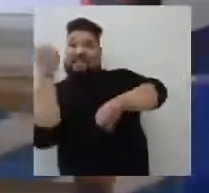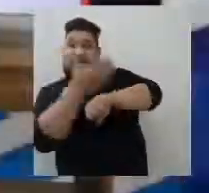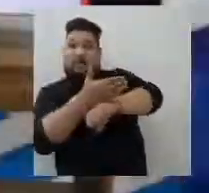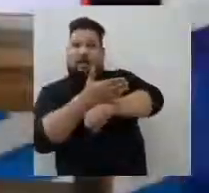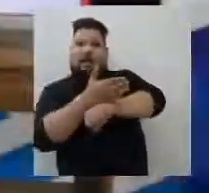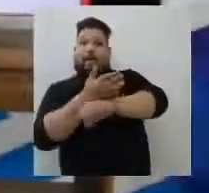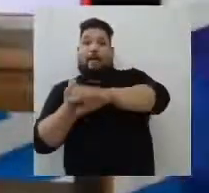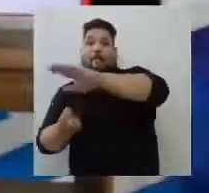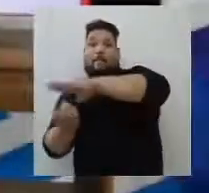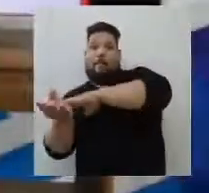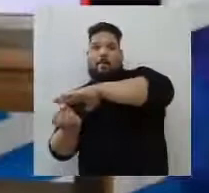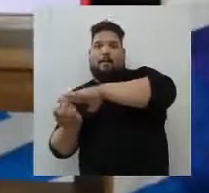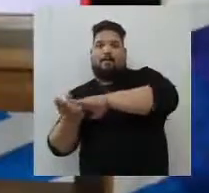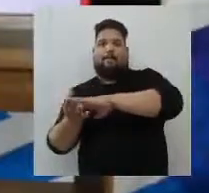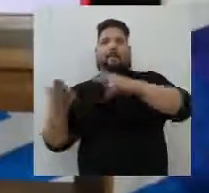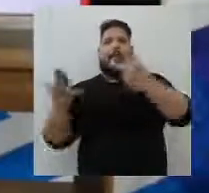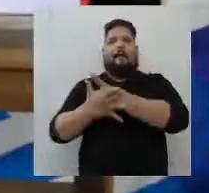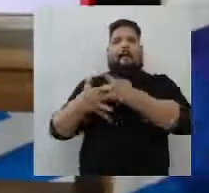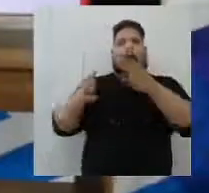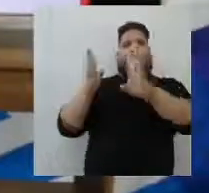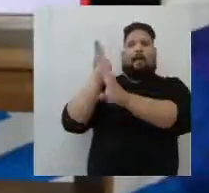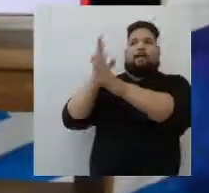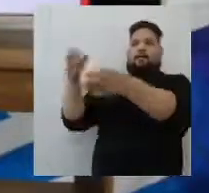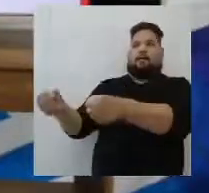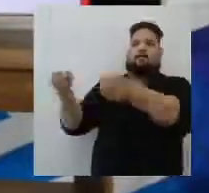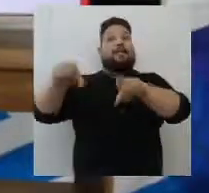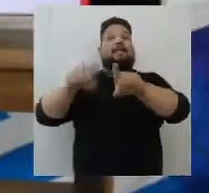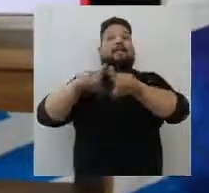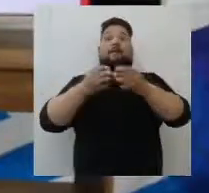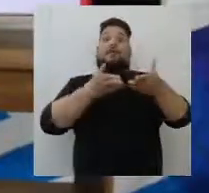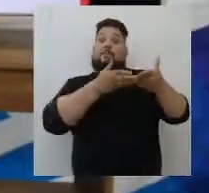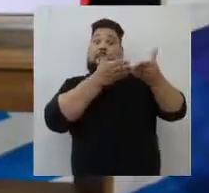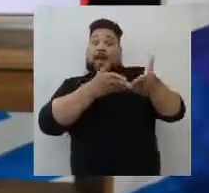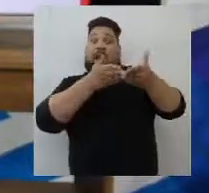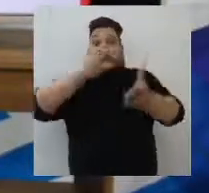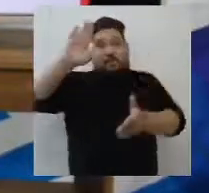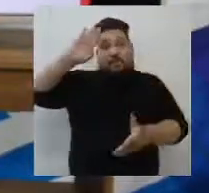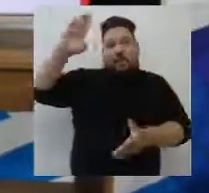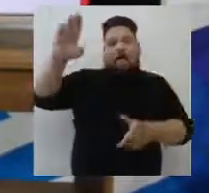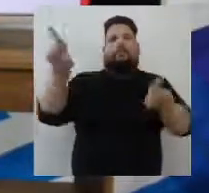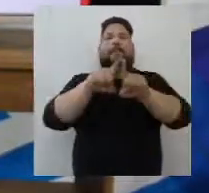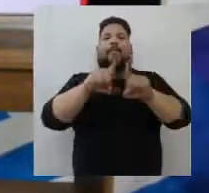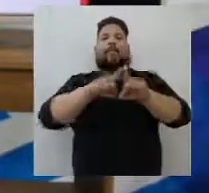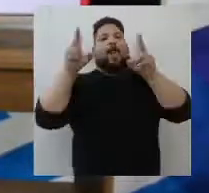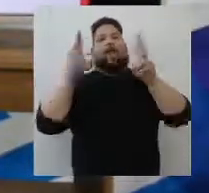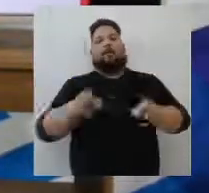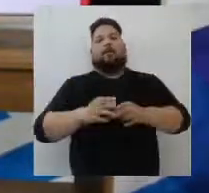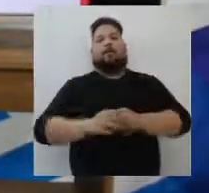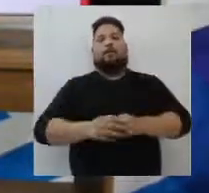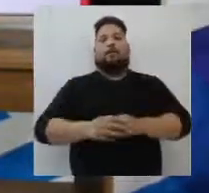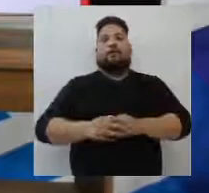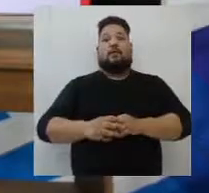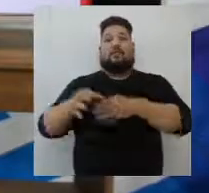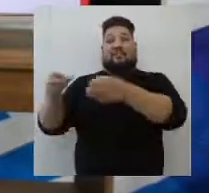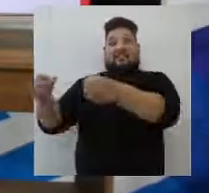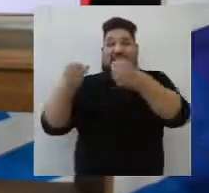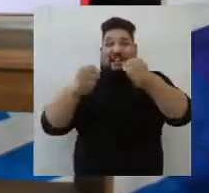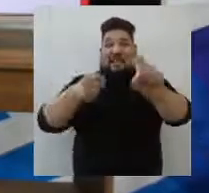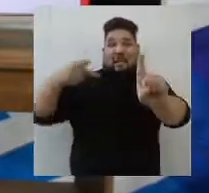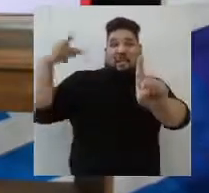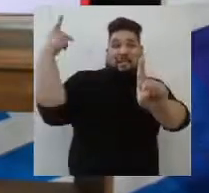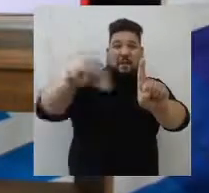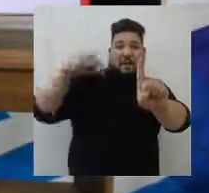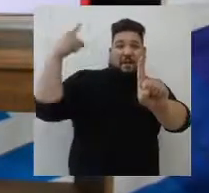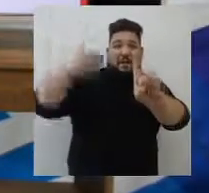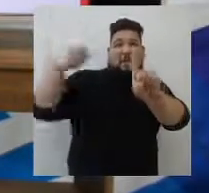sendo castigado. Tá? Acabava tendo uma punição. Essas questões dos castigos físicos dentro da Marinha vai,